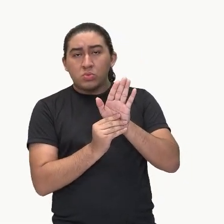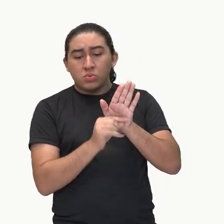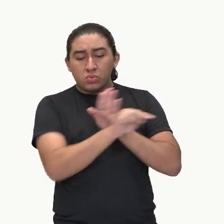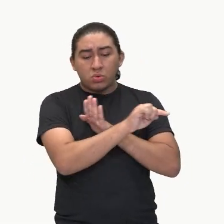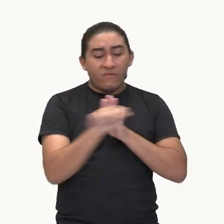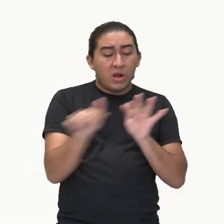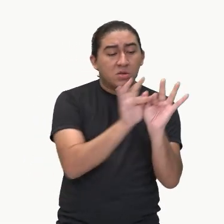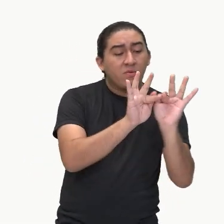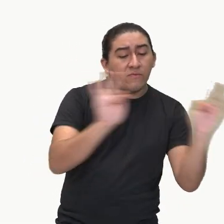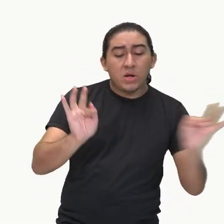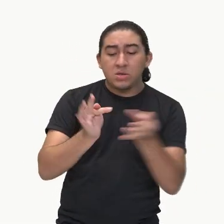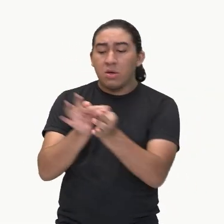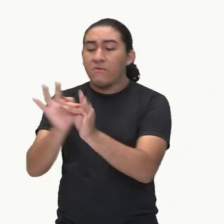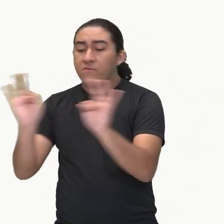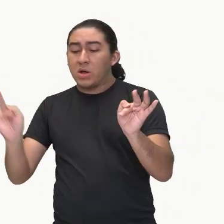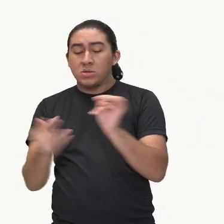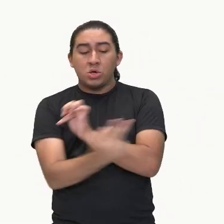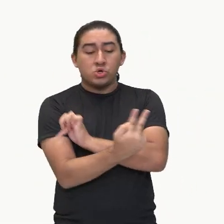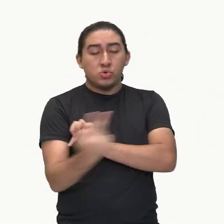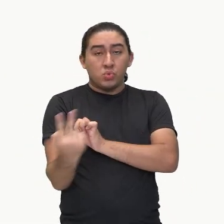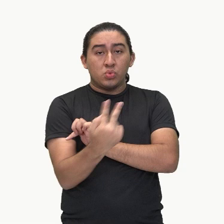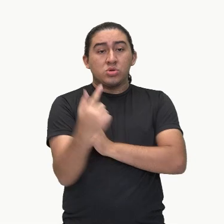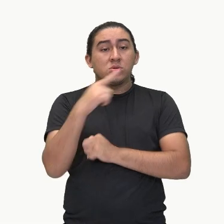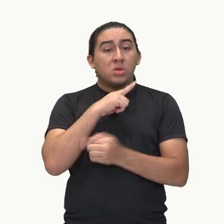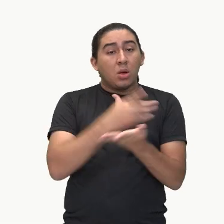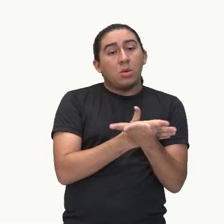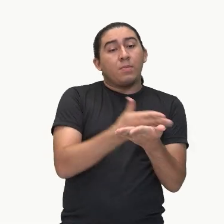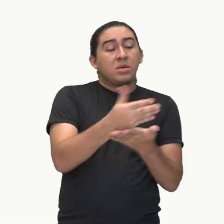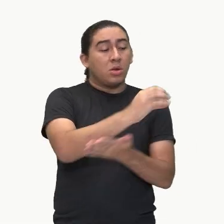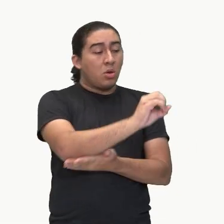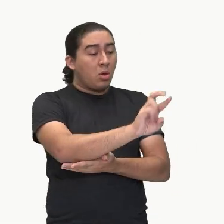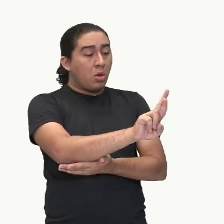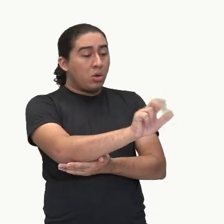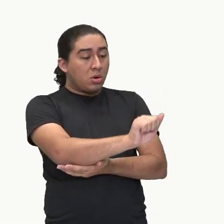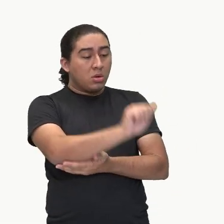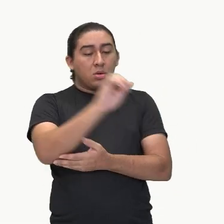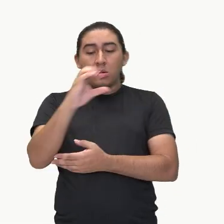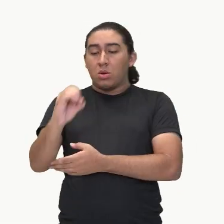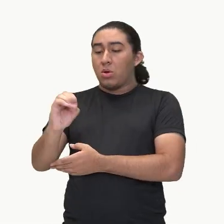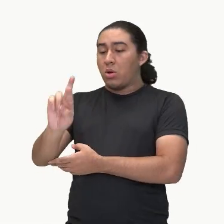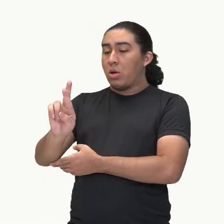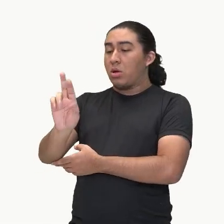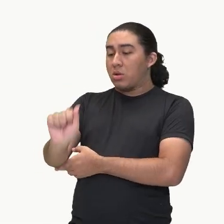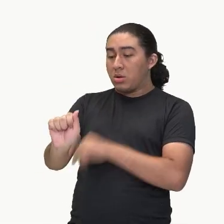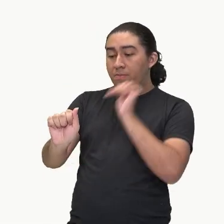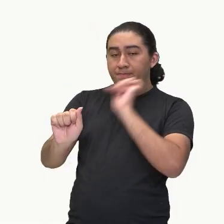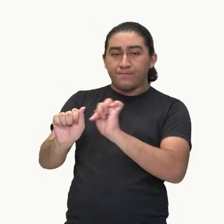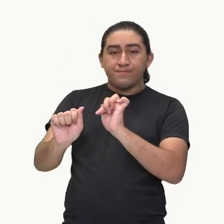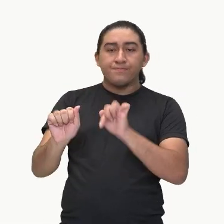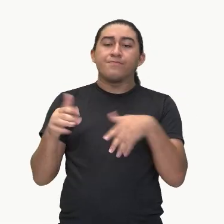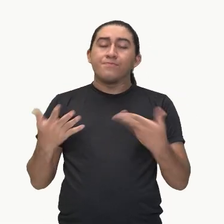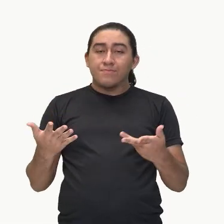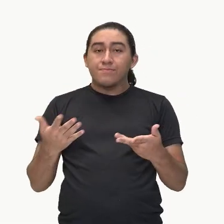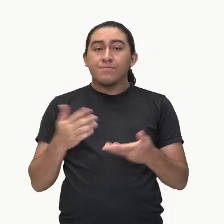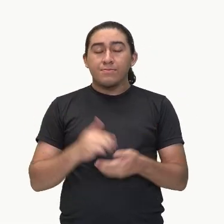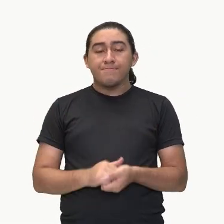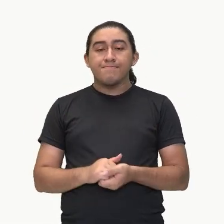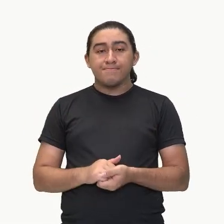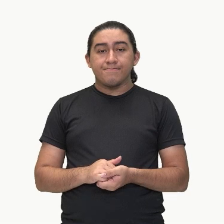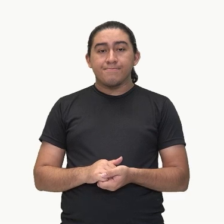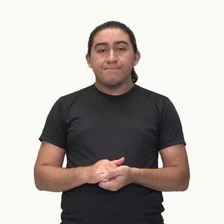duas orações, né, do período estão iniciadas por essa composição, né, ora e